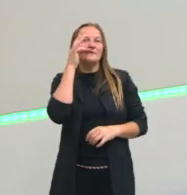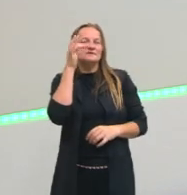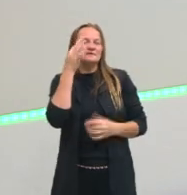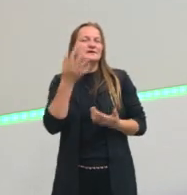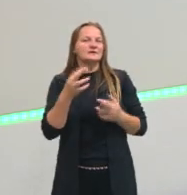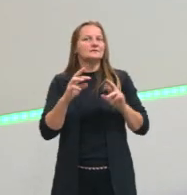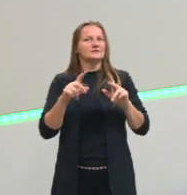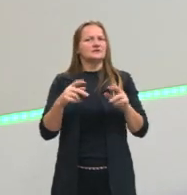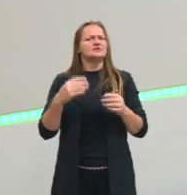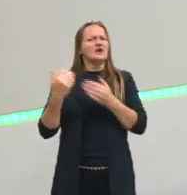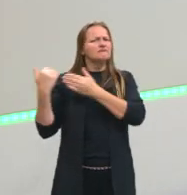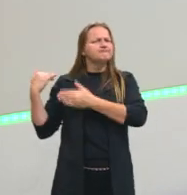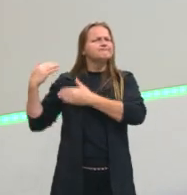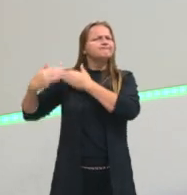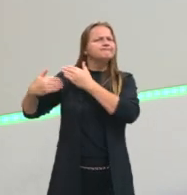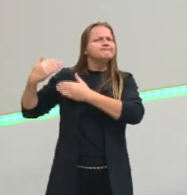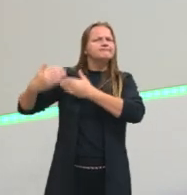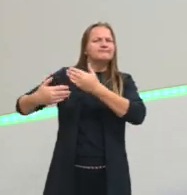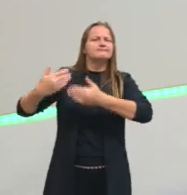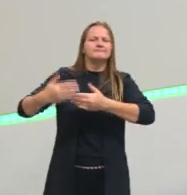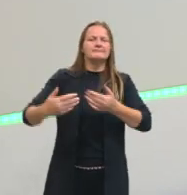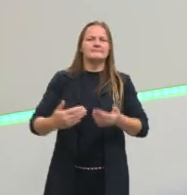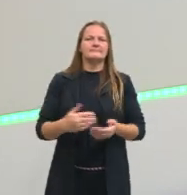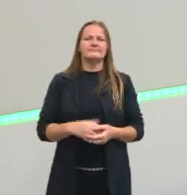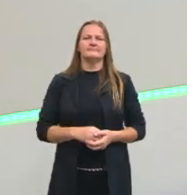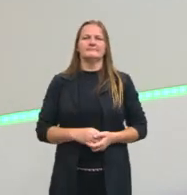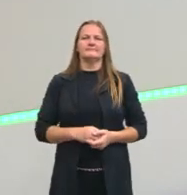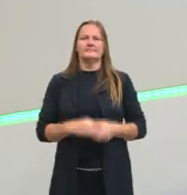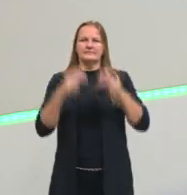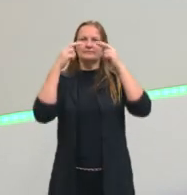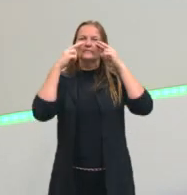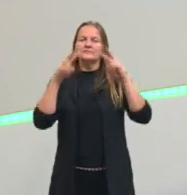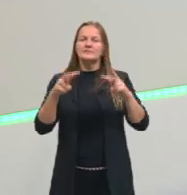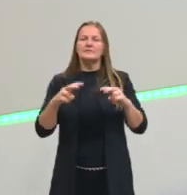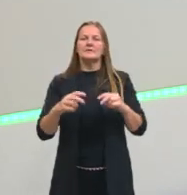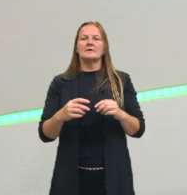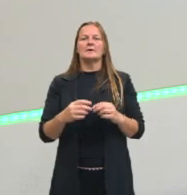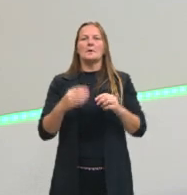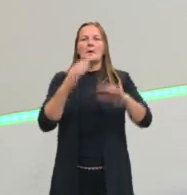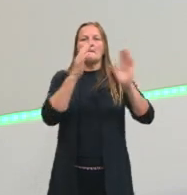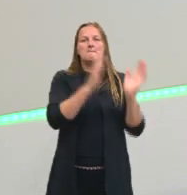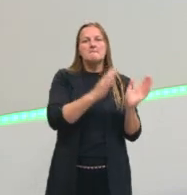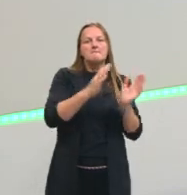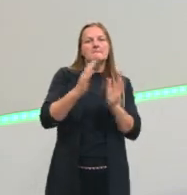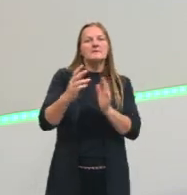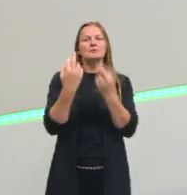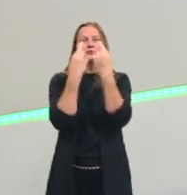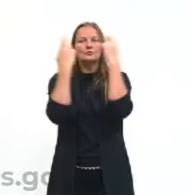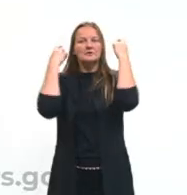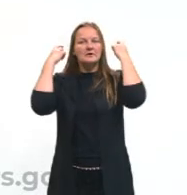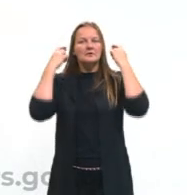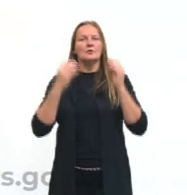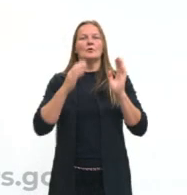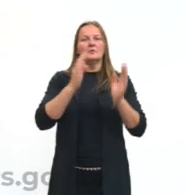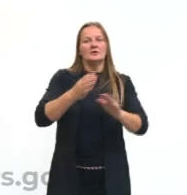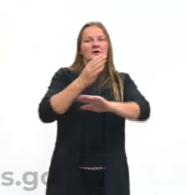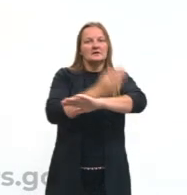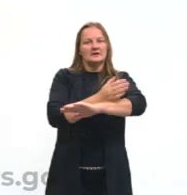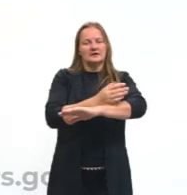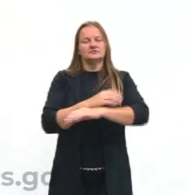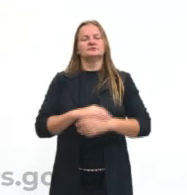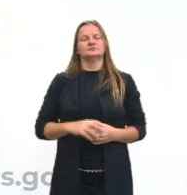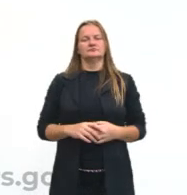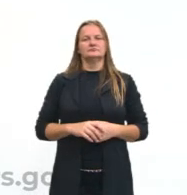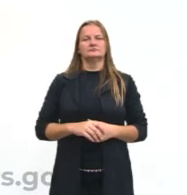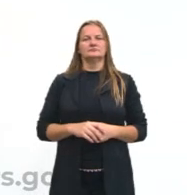vinha ocorrendo Então essas coisas acontecem Ok Então olha só período grego período acordava ligado à